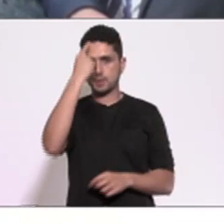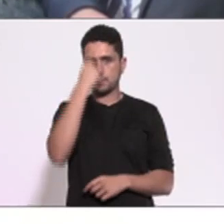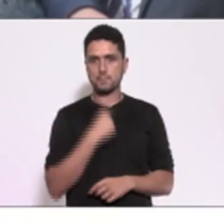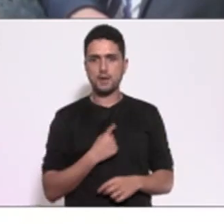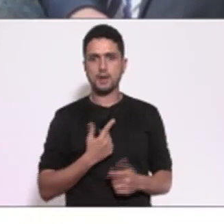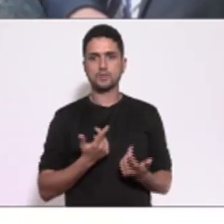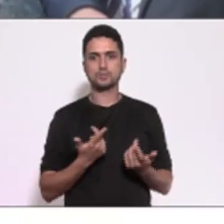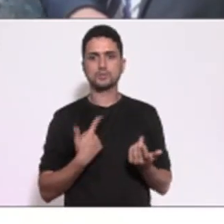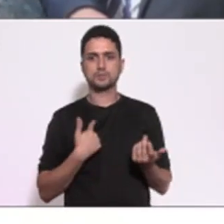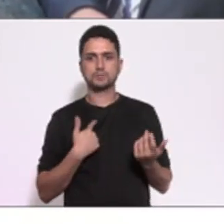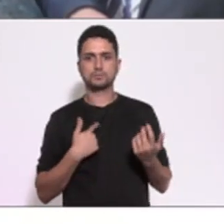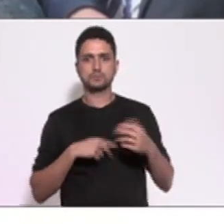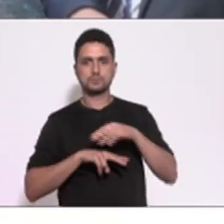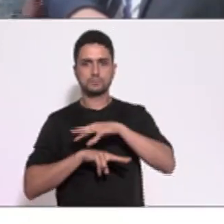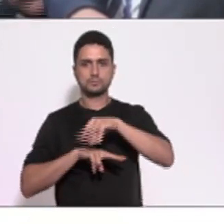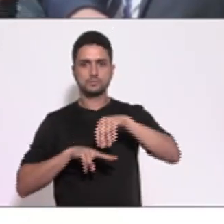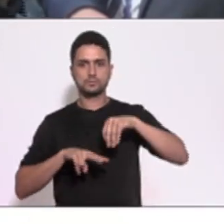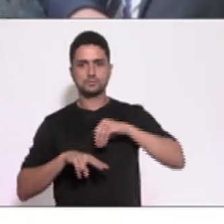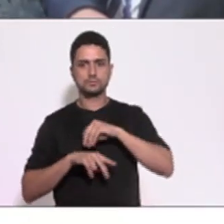ou